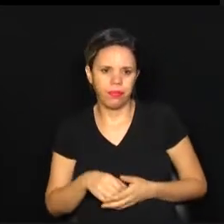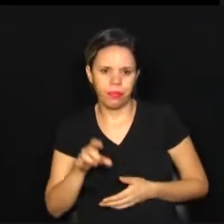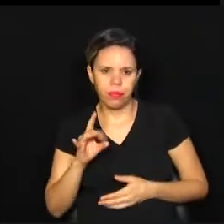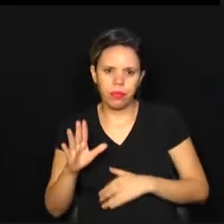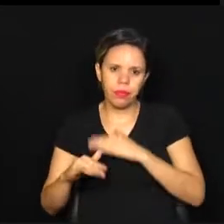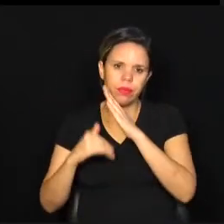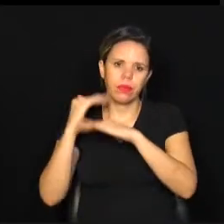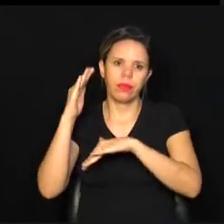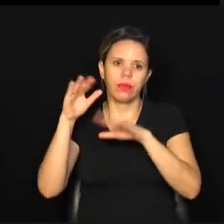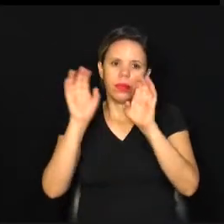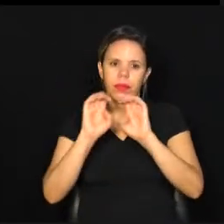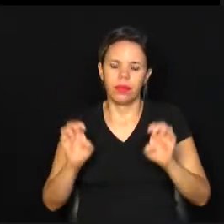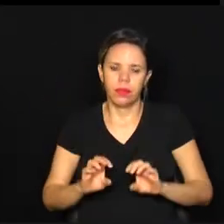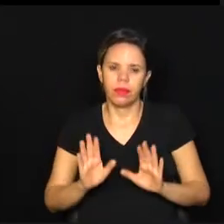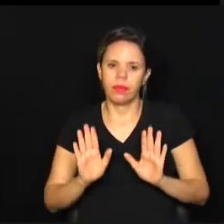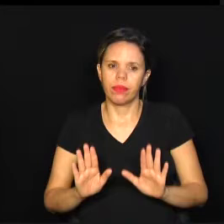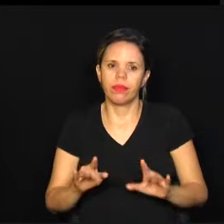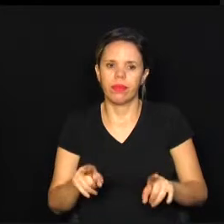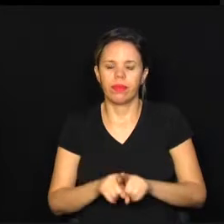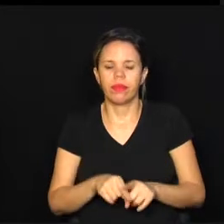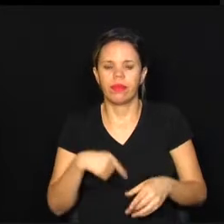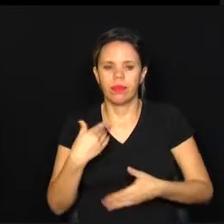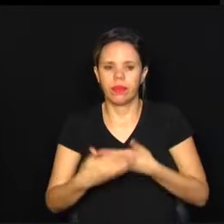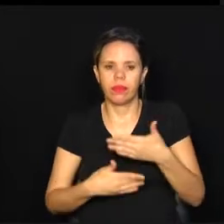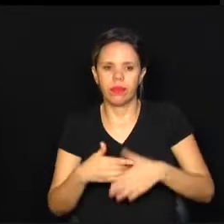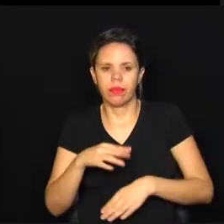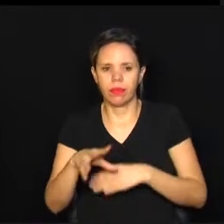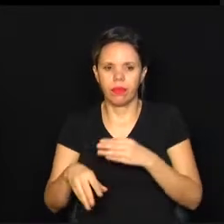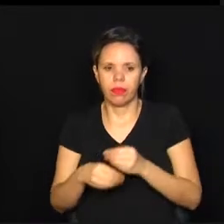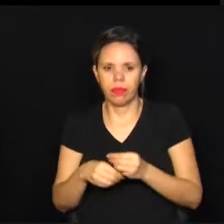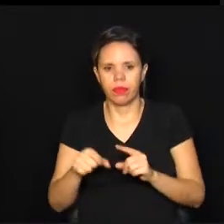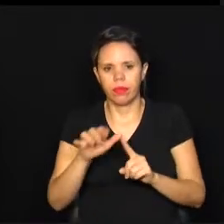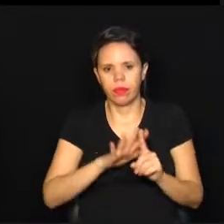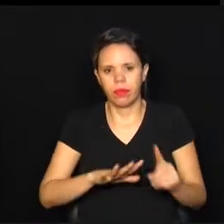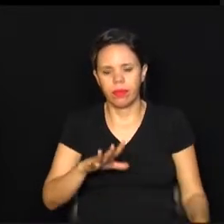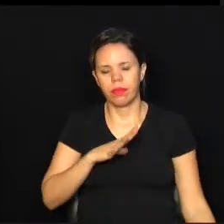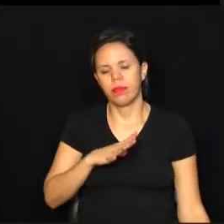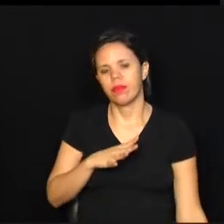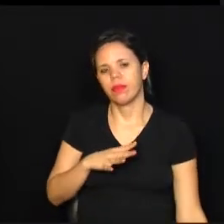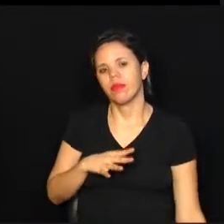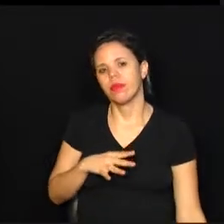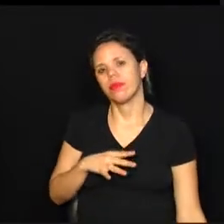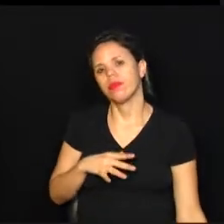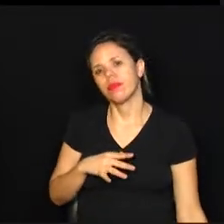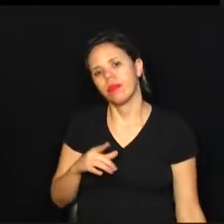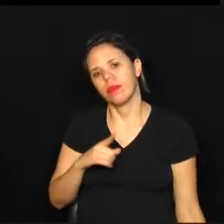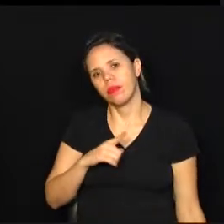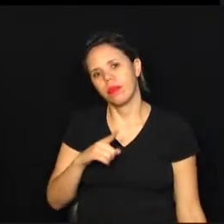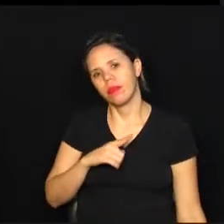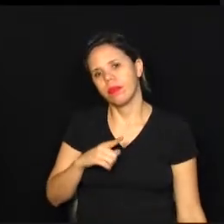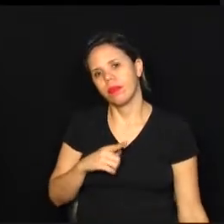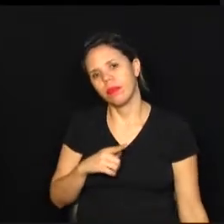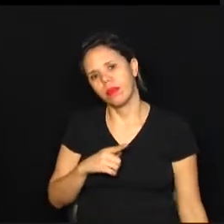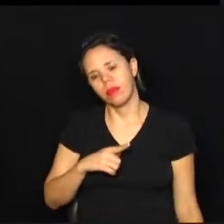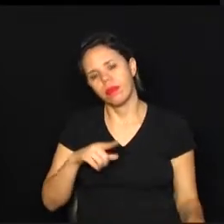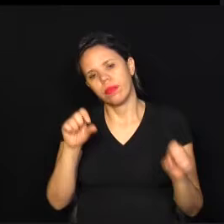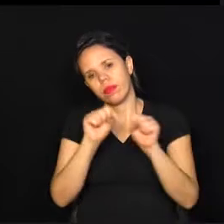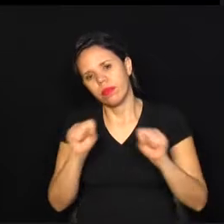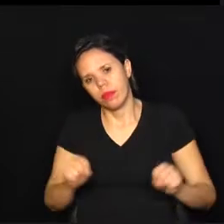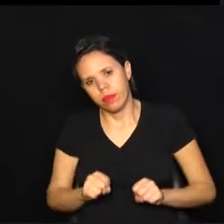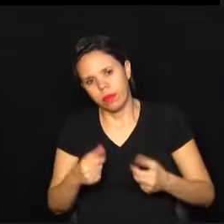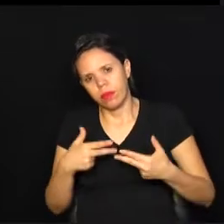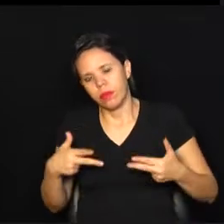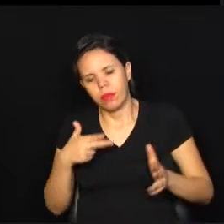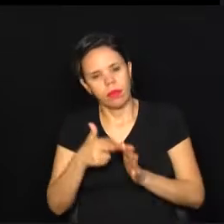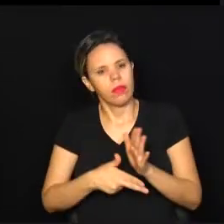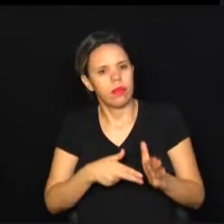desenvolvimento e estruturação, mas no processo de segregação socioespacial da cidade. A gente tem outros sistemas ferroviários, né, que hoje não